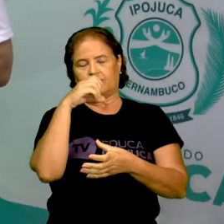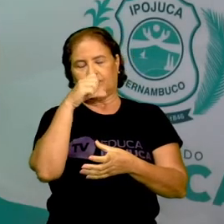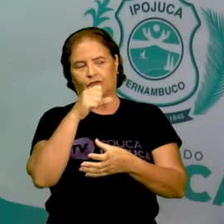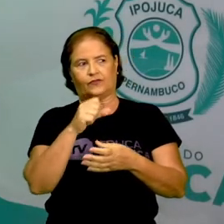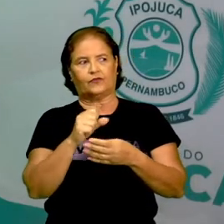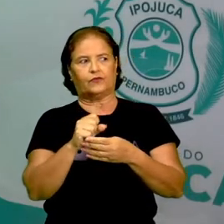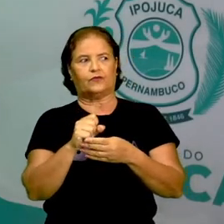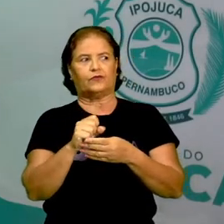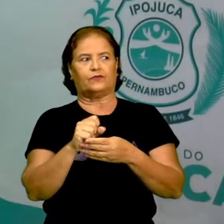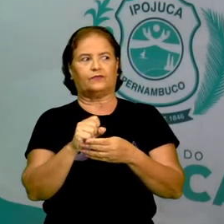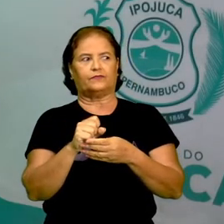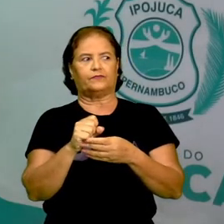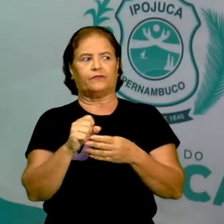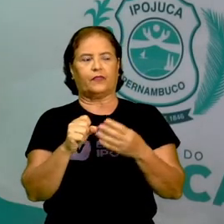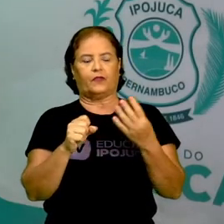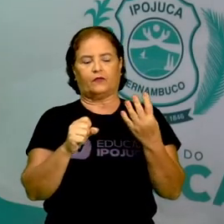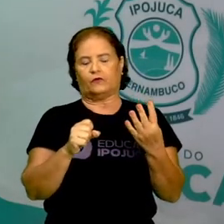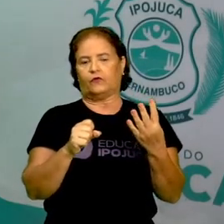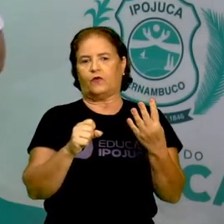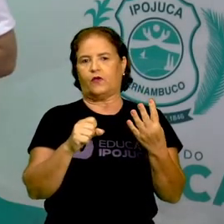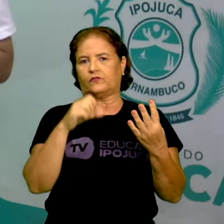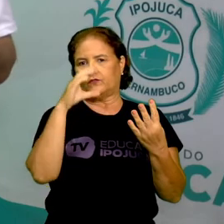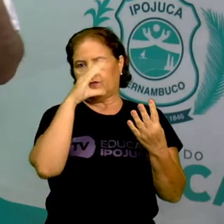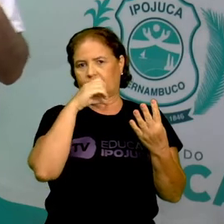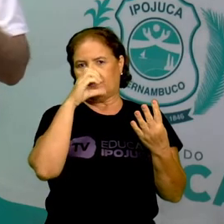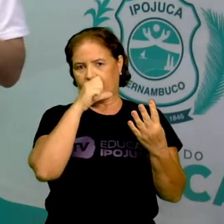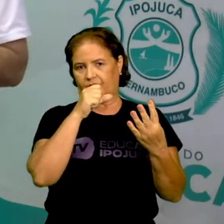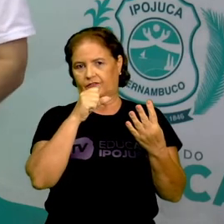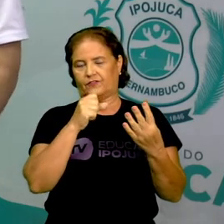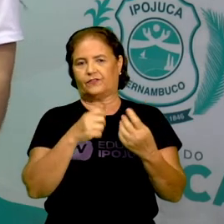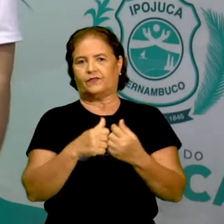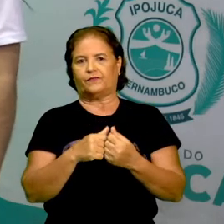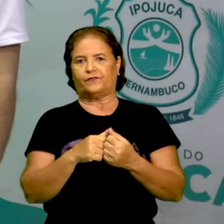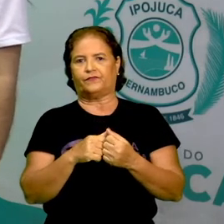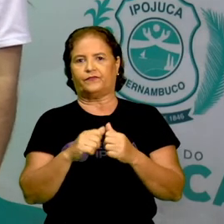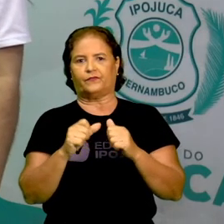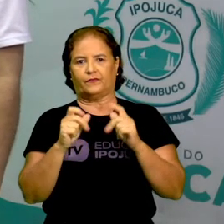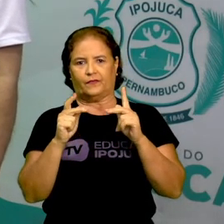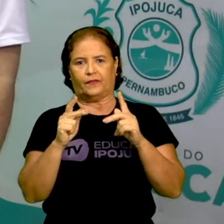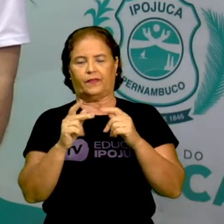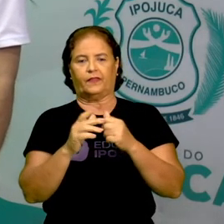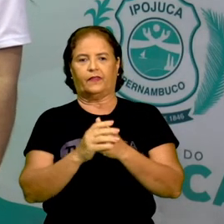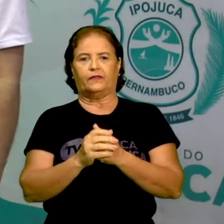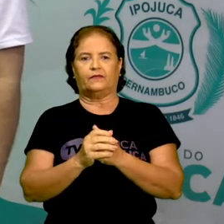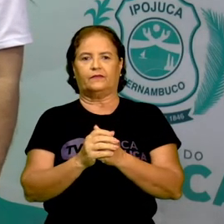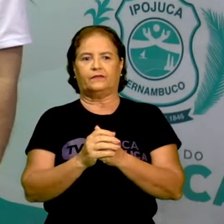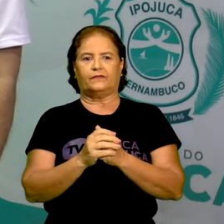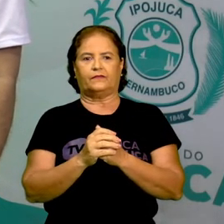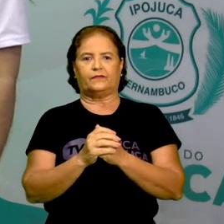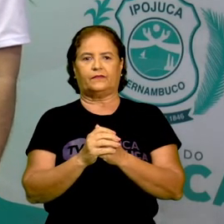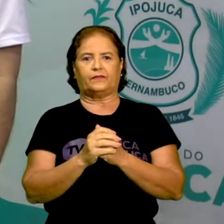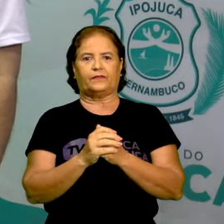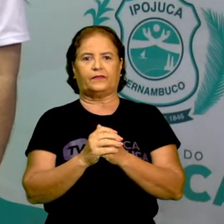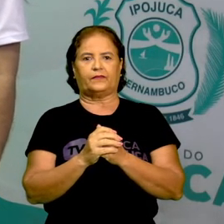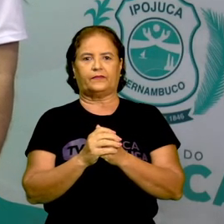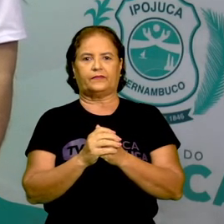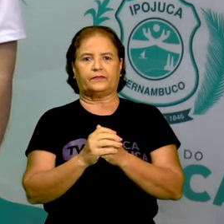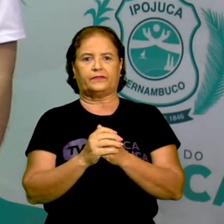aqui, né? Seria 4 laranjas. Muito bem, crianças.